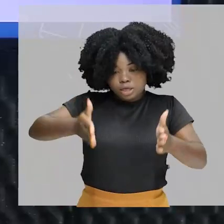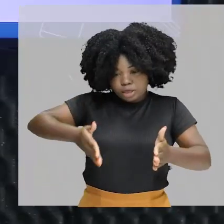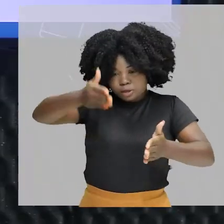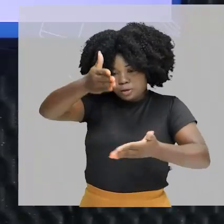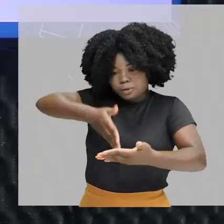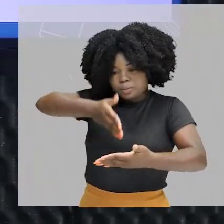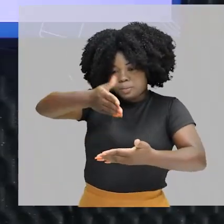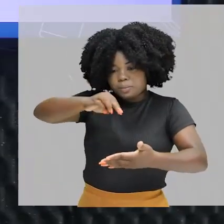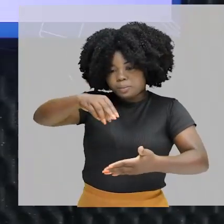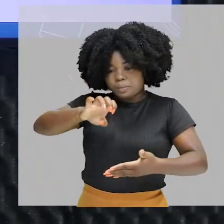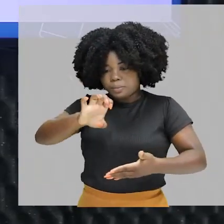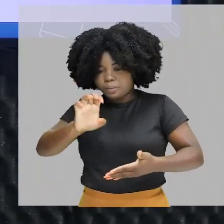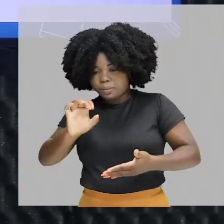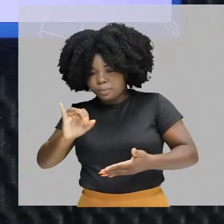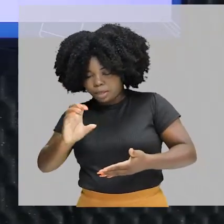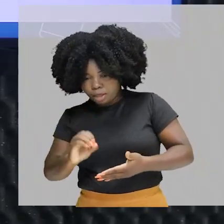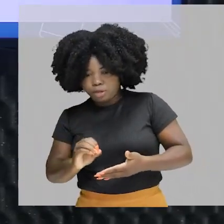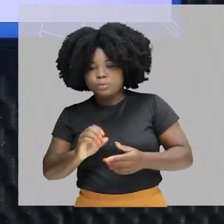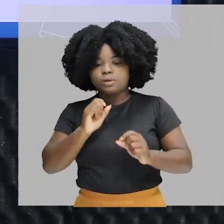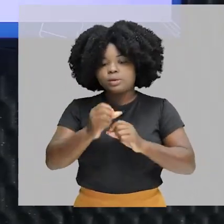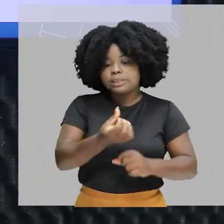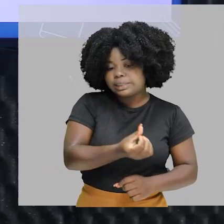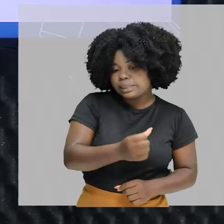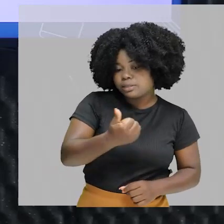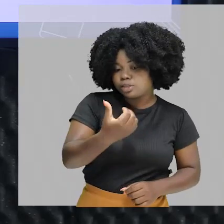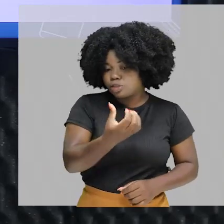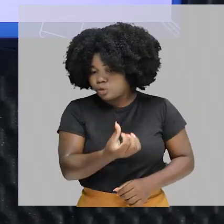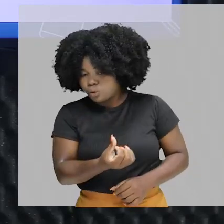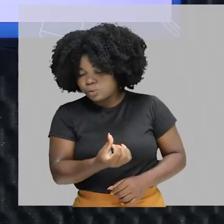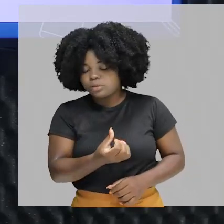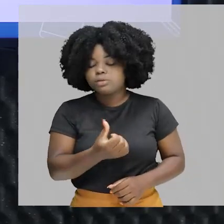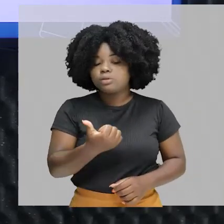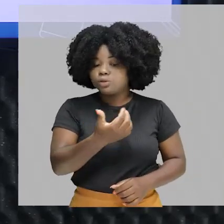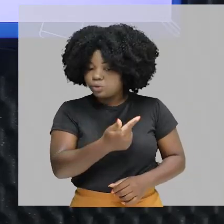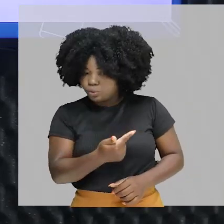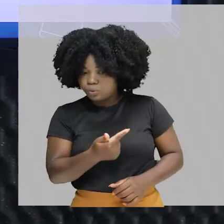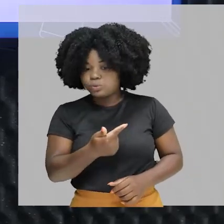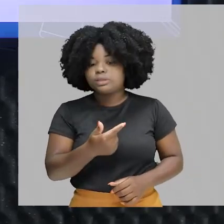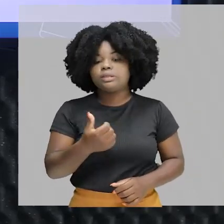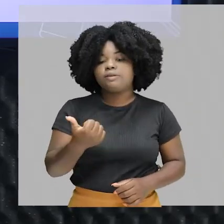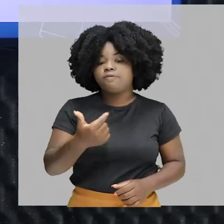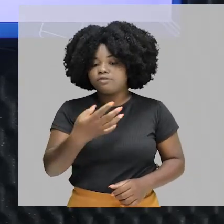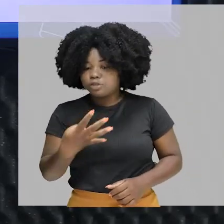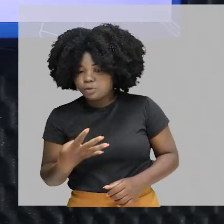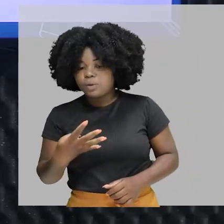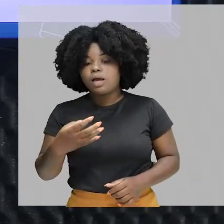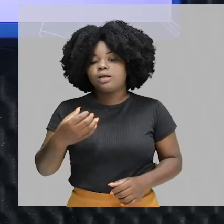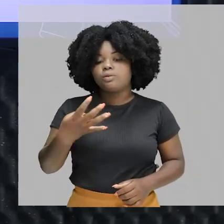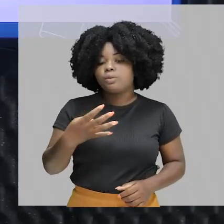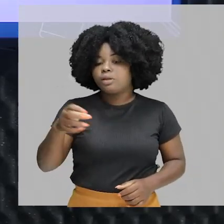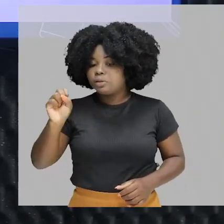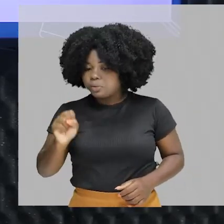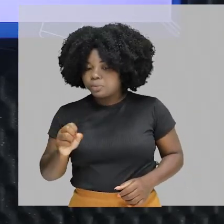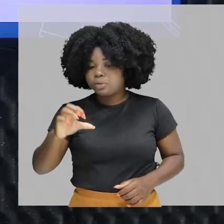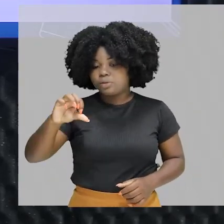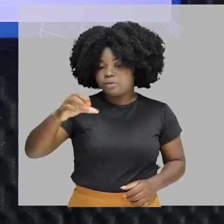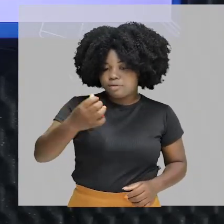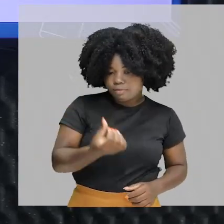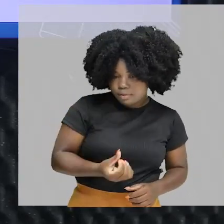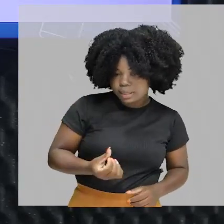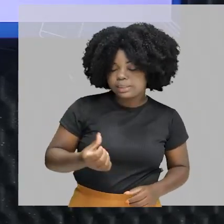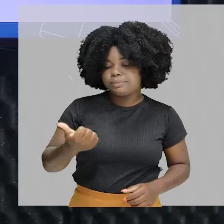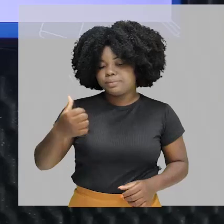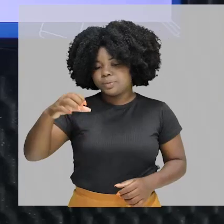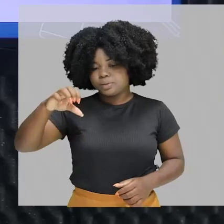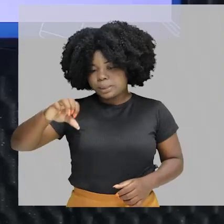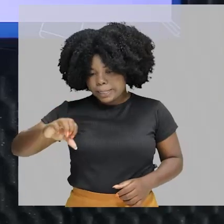foram inseridos entre esses valores são 6, 12, 24, 48,